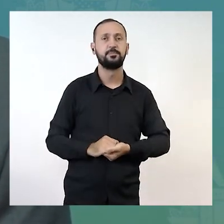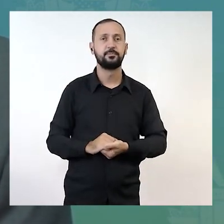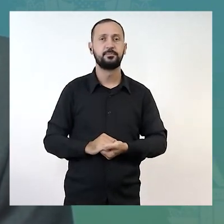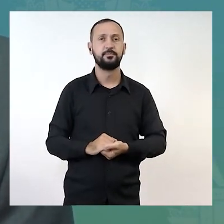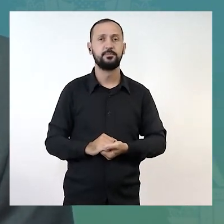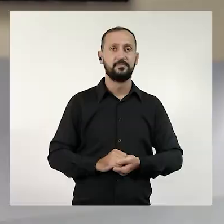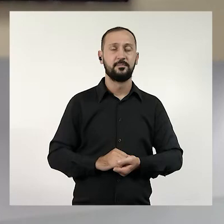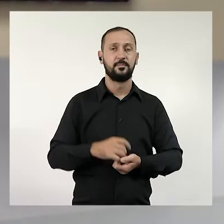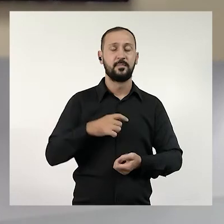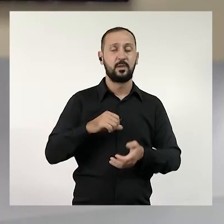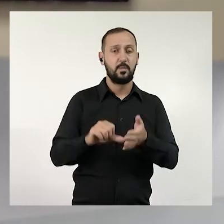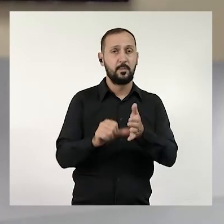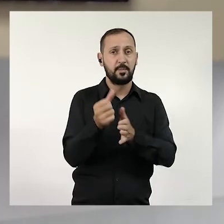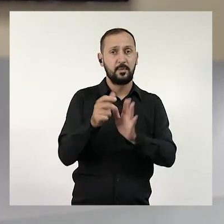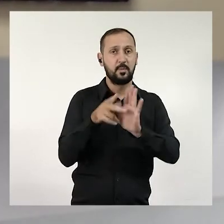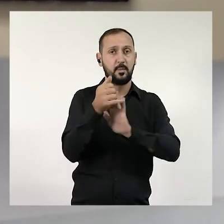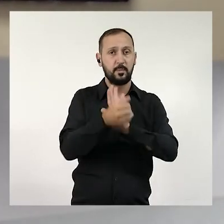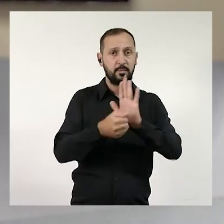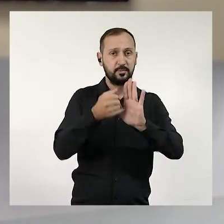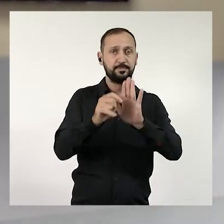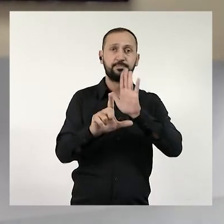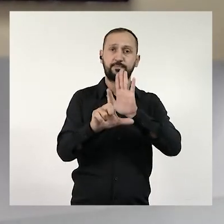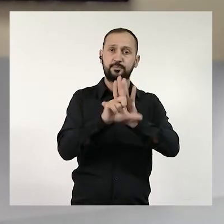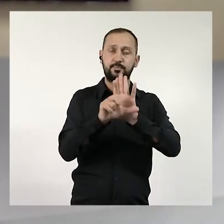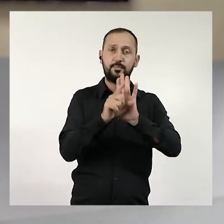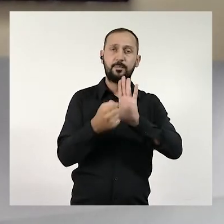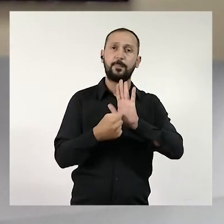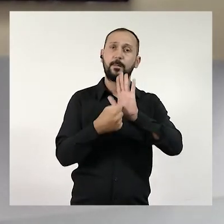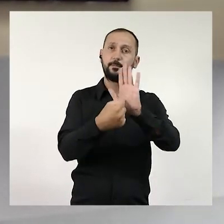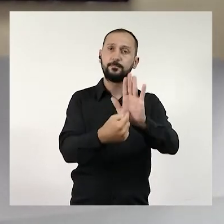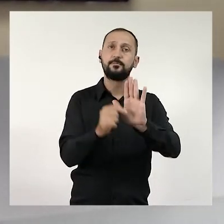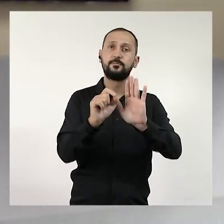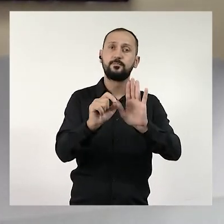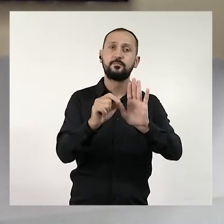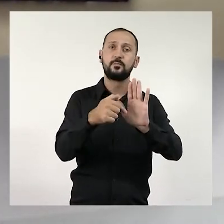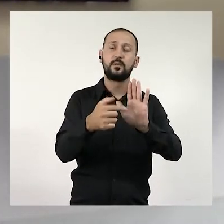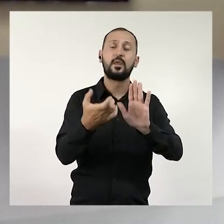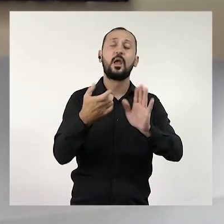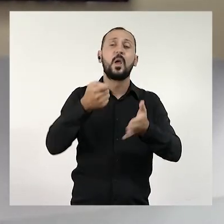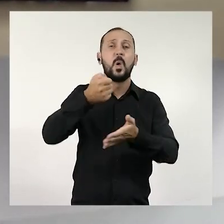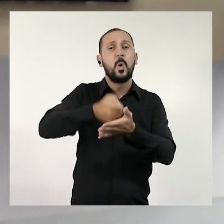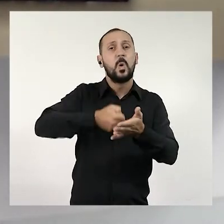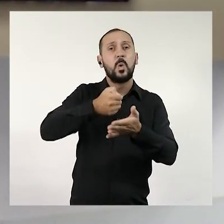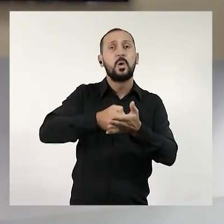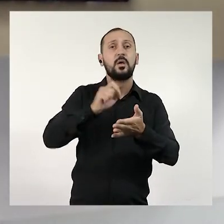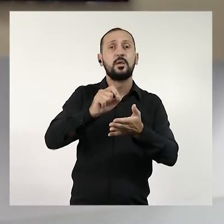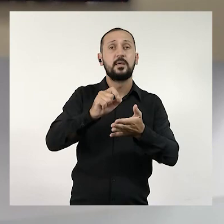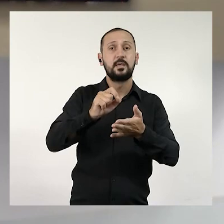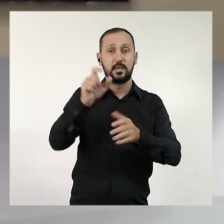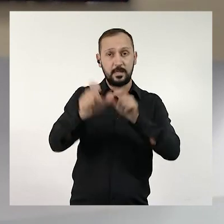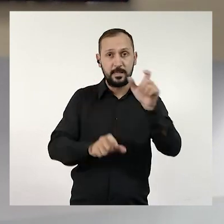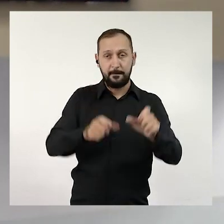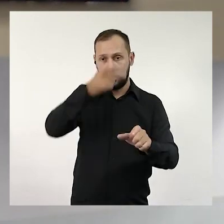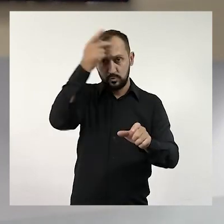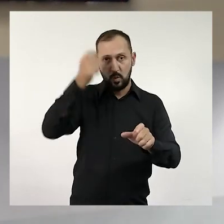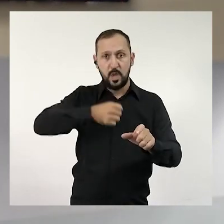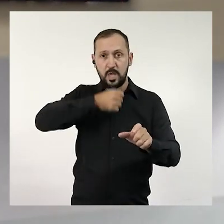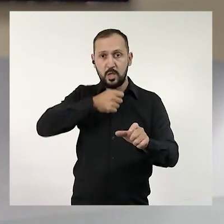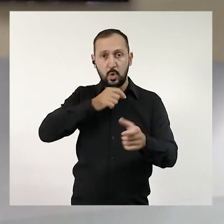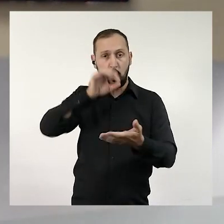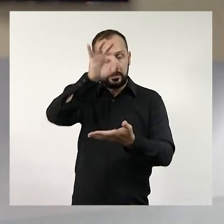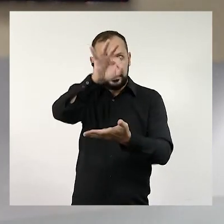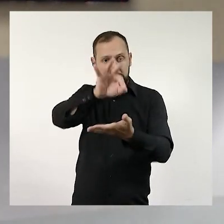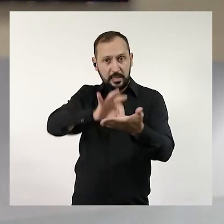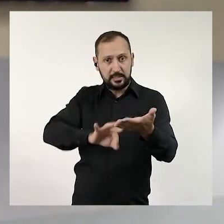assunto à tribuna dessa casa. Entre os primeiros projetos de lei apresentados, um quer exigir a assinatura presencial